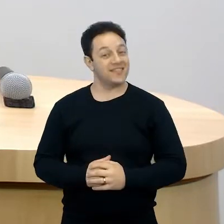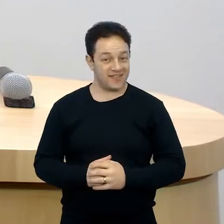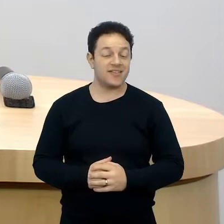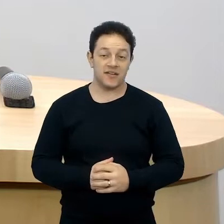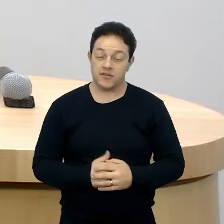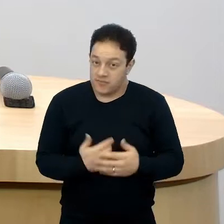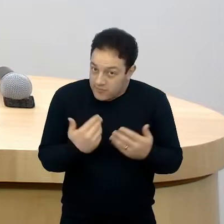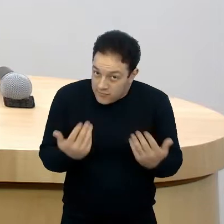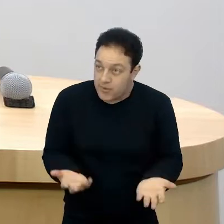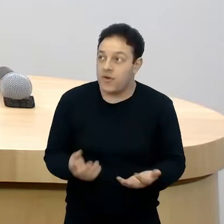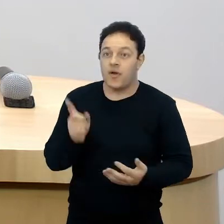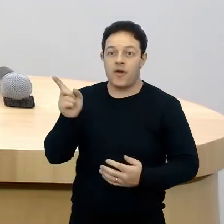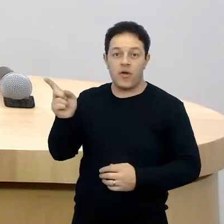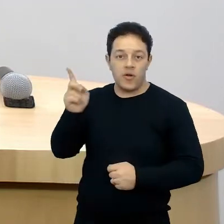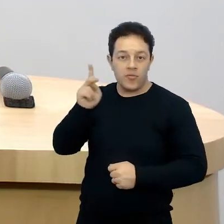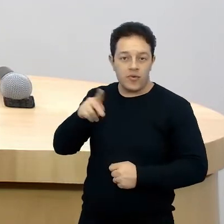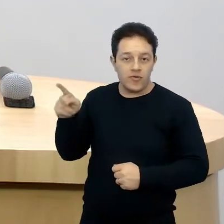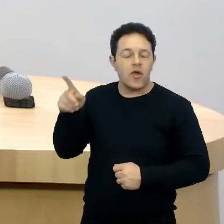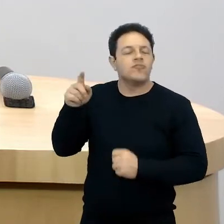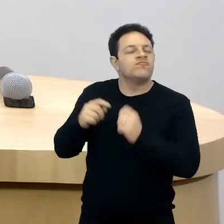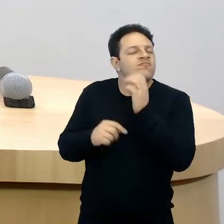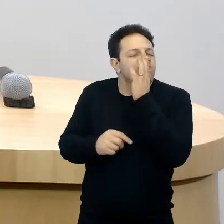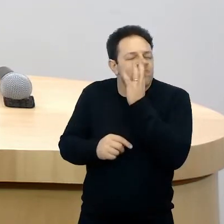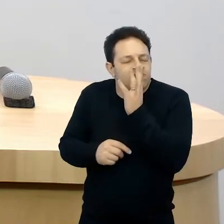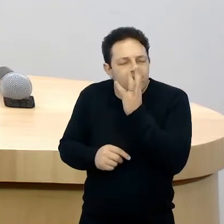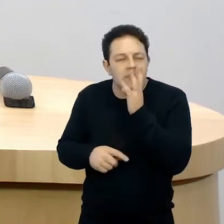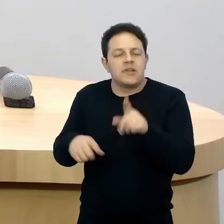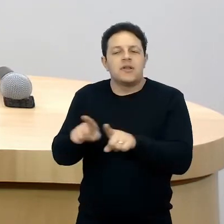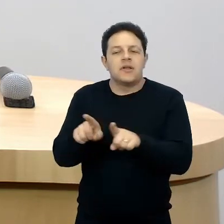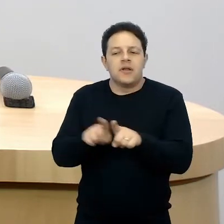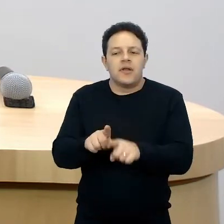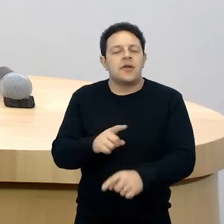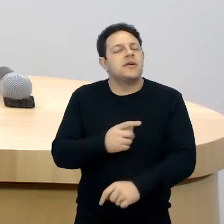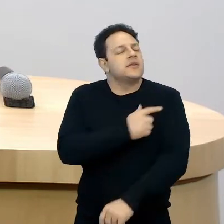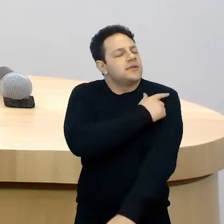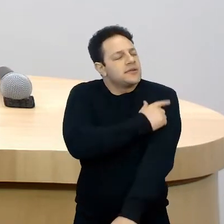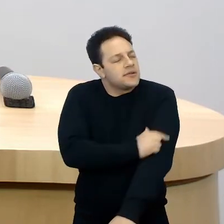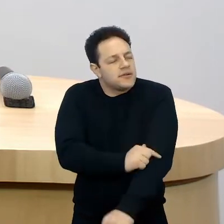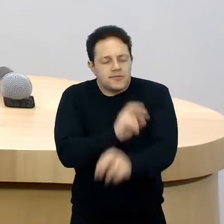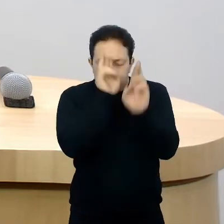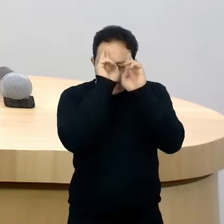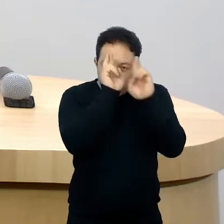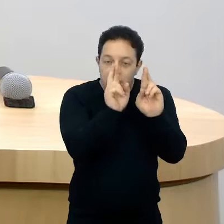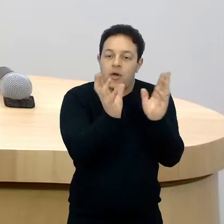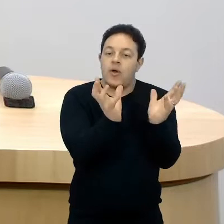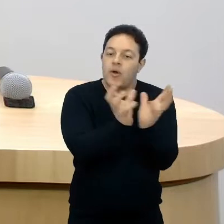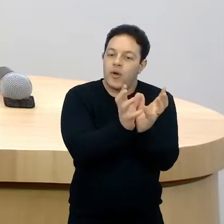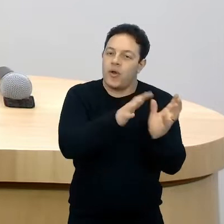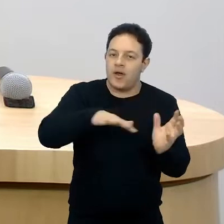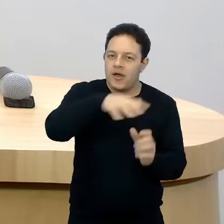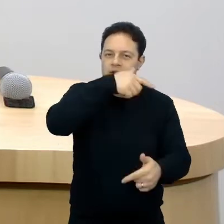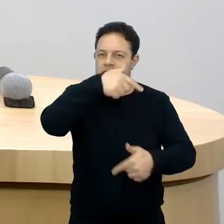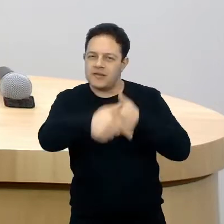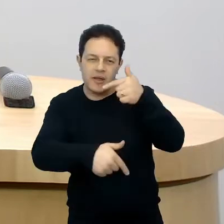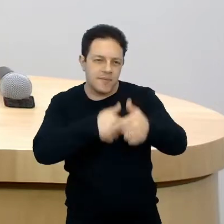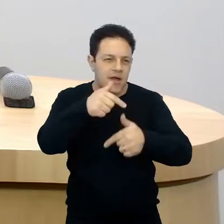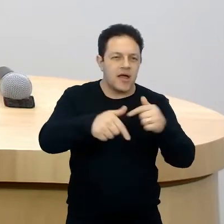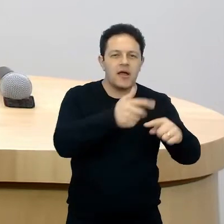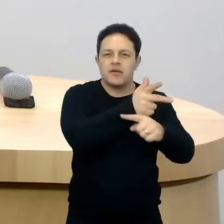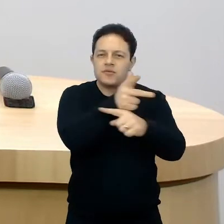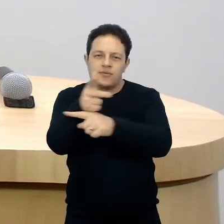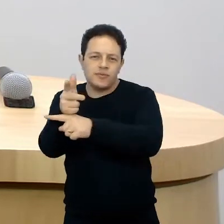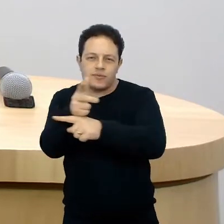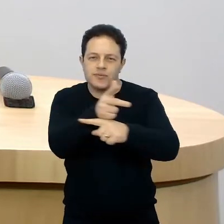que o meu apreço, o meu respeito especial à galera que trabalha na Cinemateca,